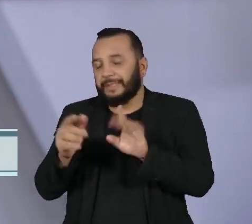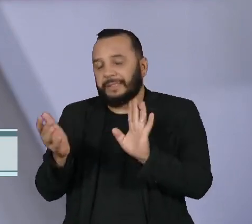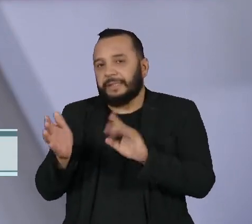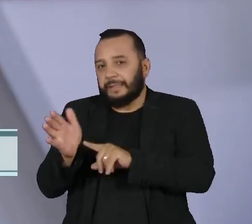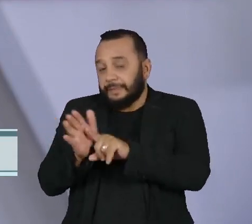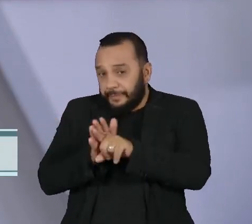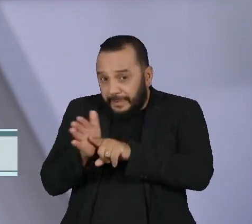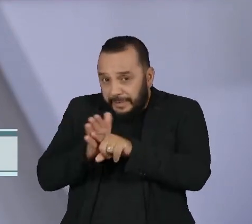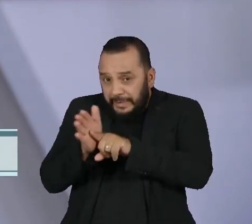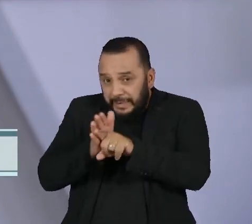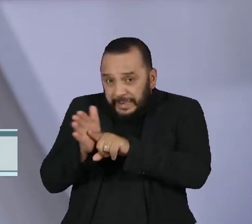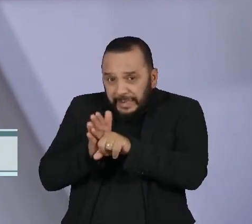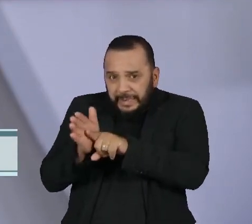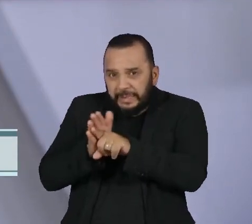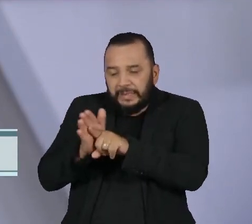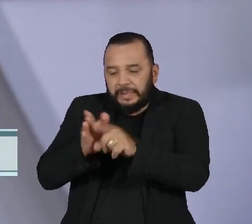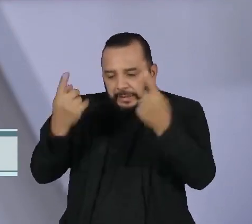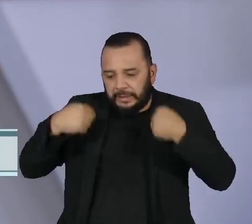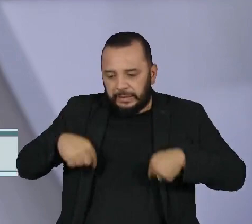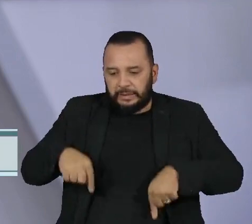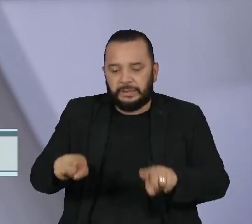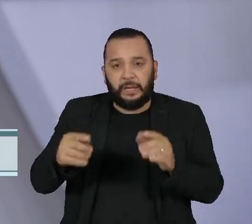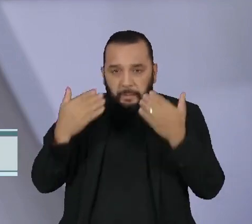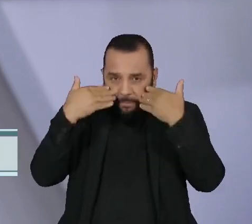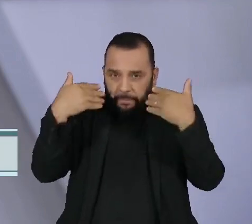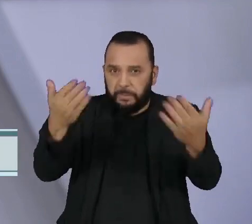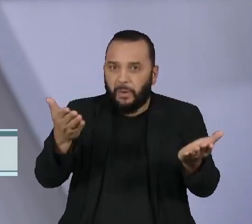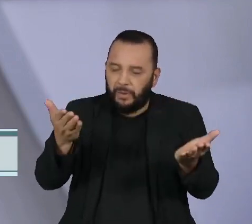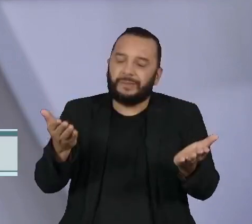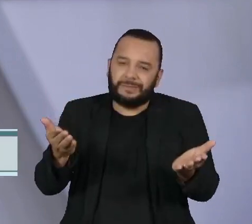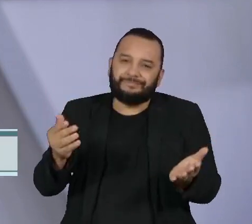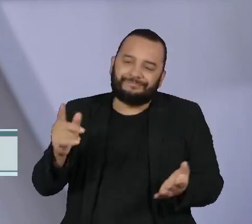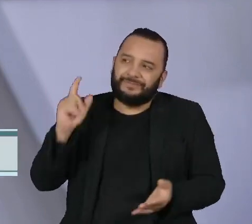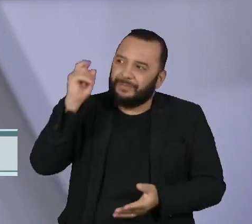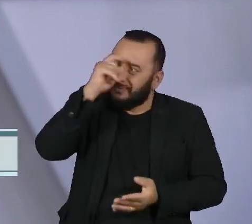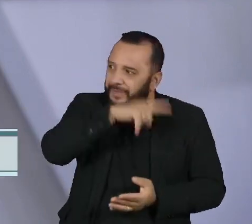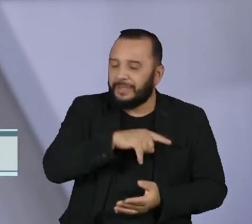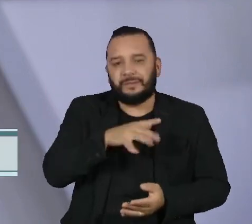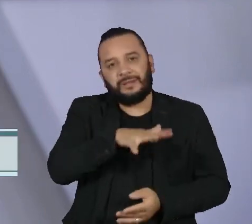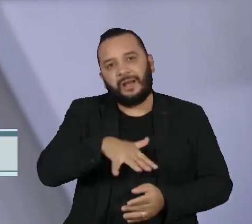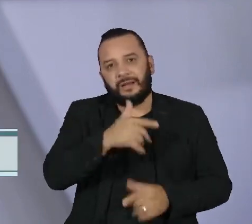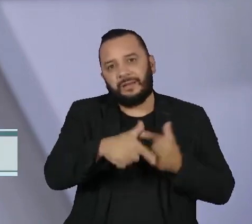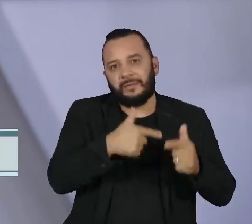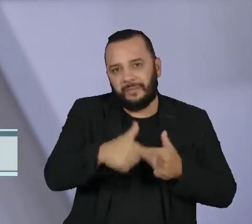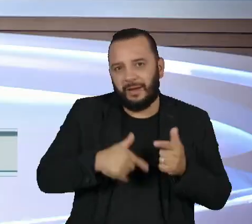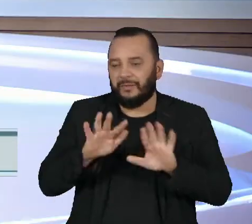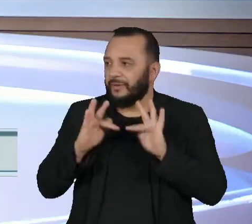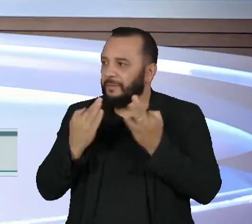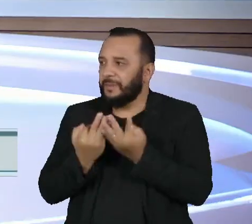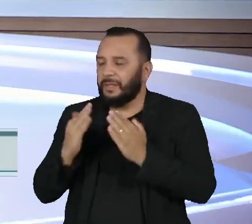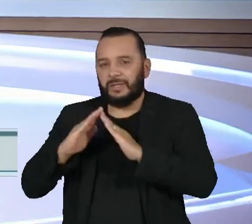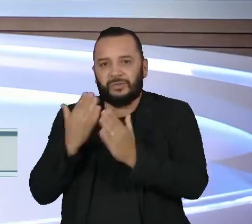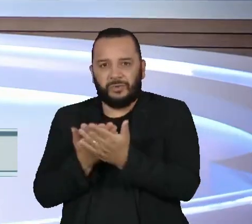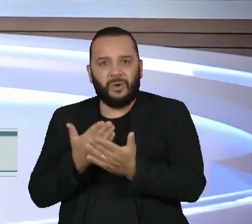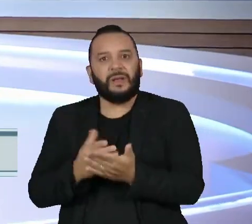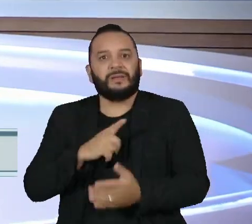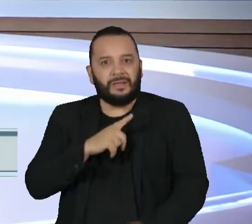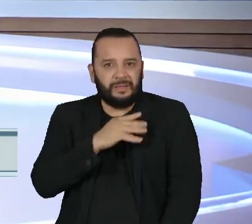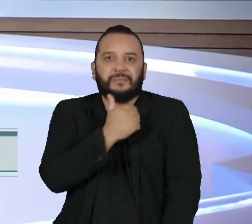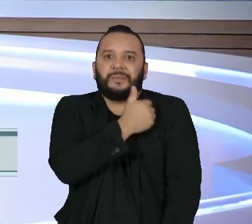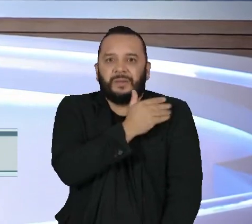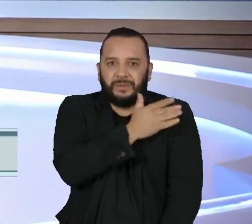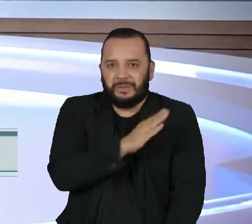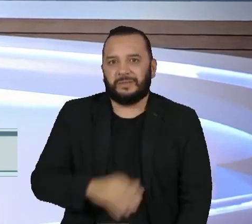expõe preconceitos em relação aos transtornos mentais no ambiente de trabalho, familiar e no escolar. Entender melhor o